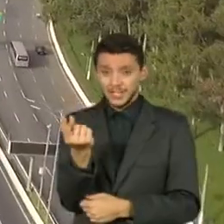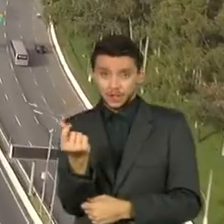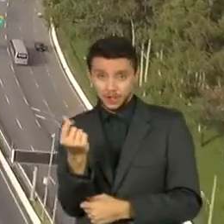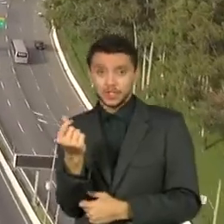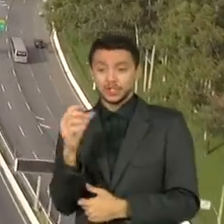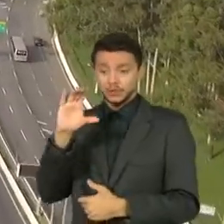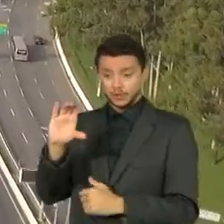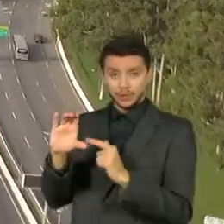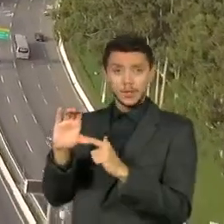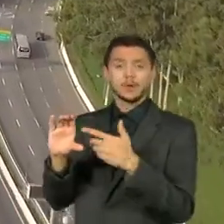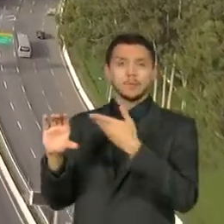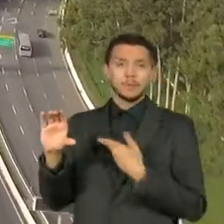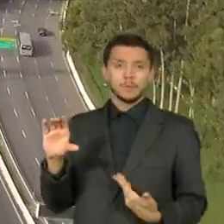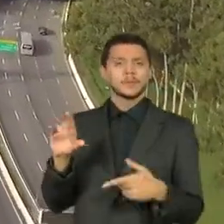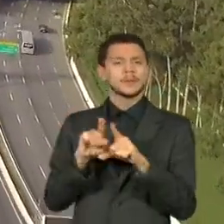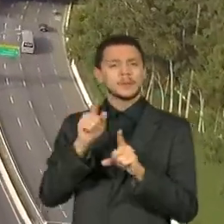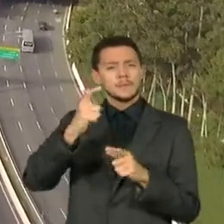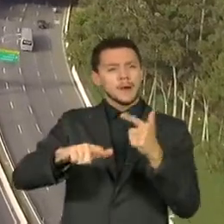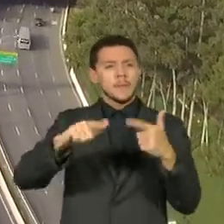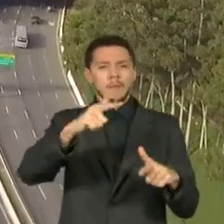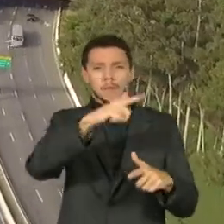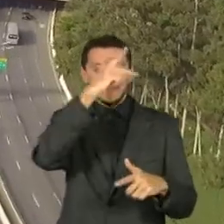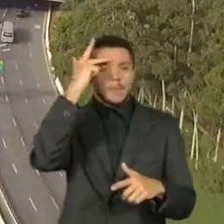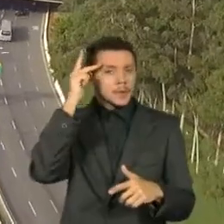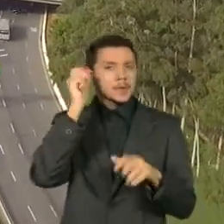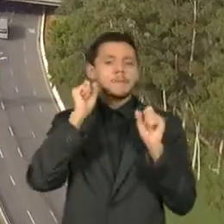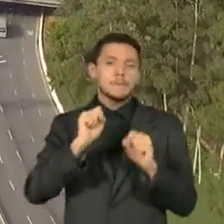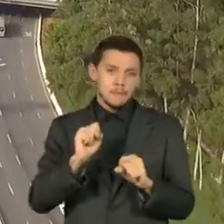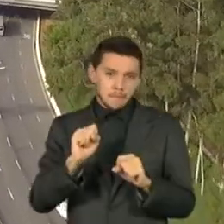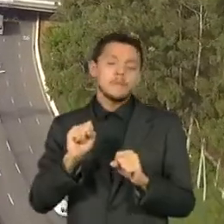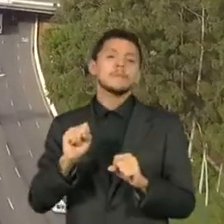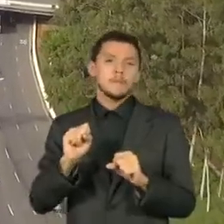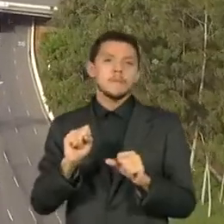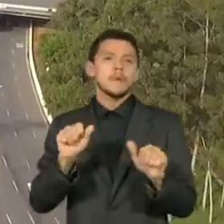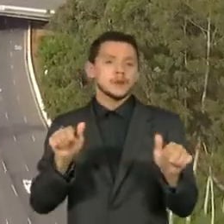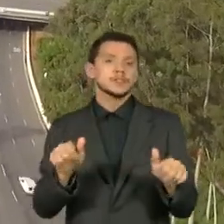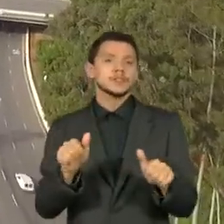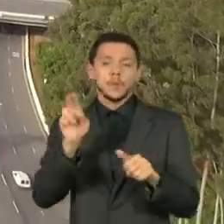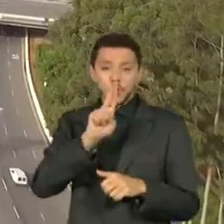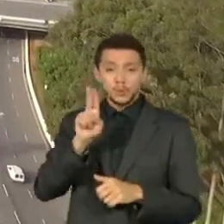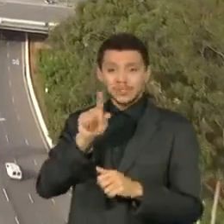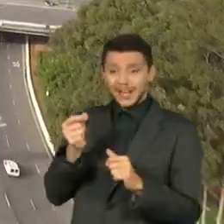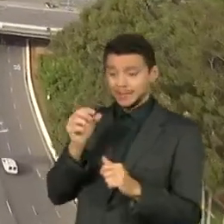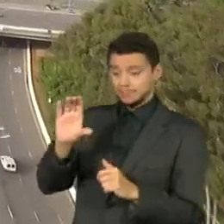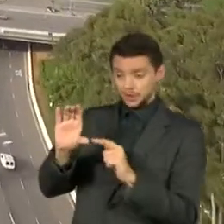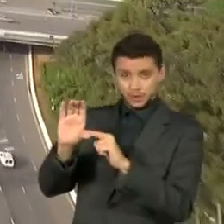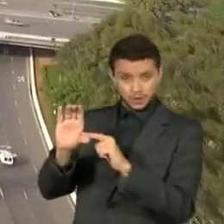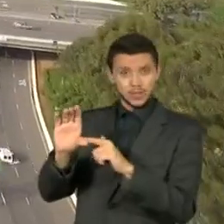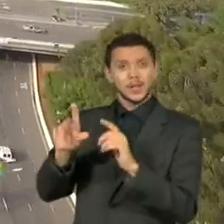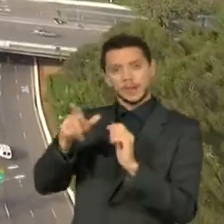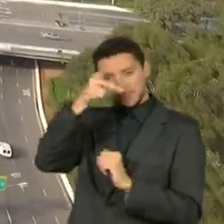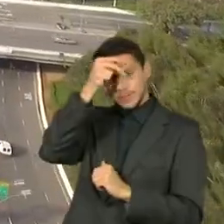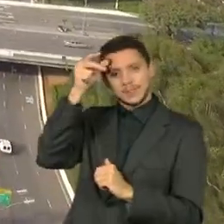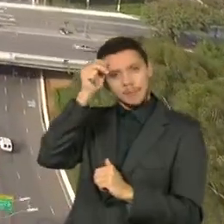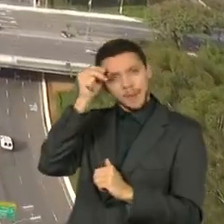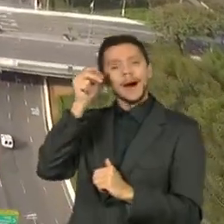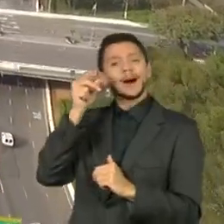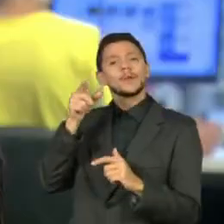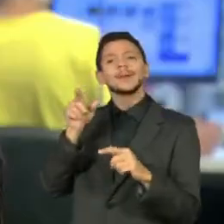talvez mais gente vai poder se beneficiar do custo do orçamento municipal e, portanto, daquilo que ela contribuiu.